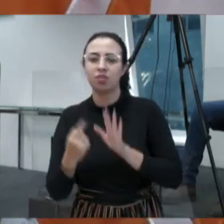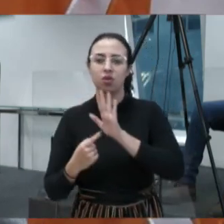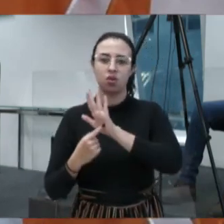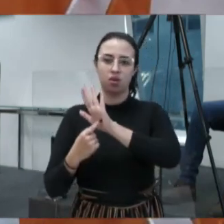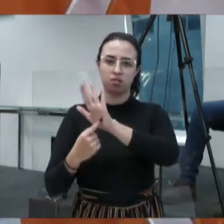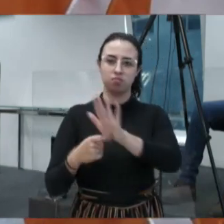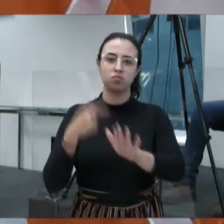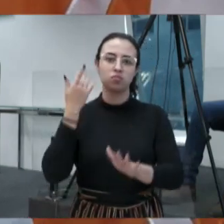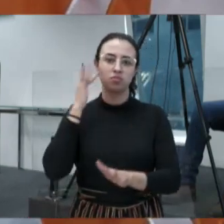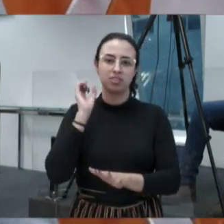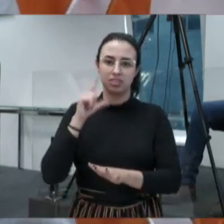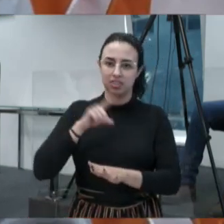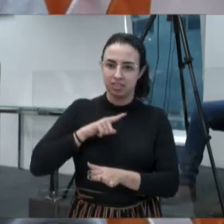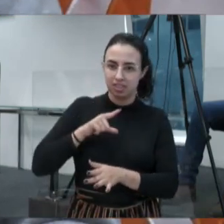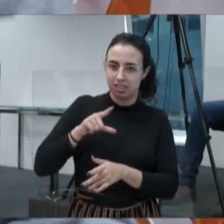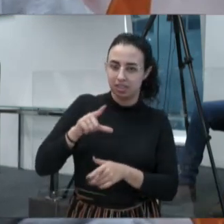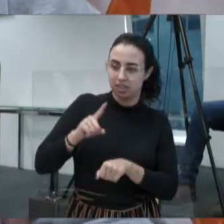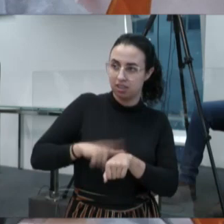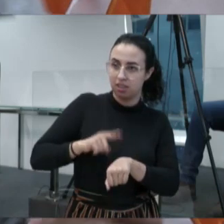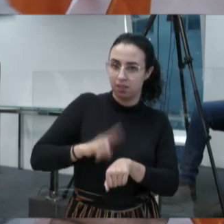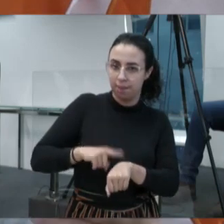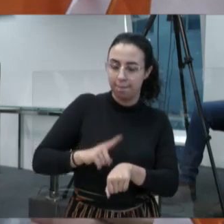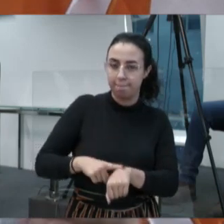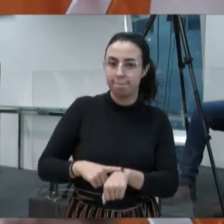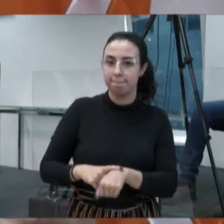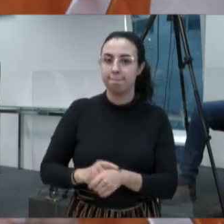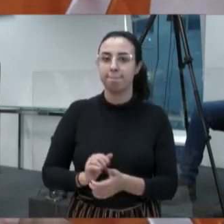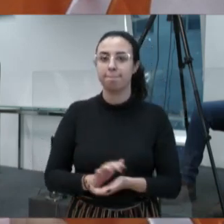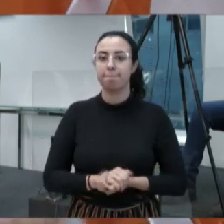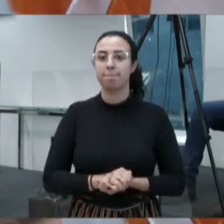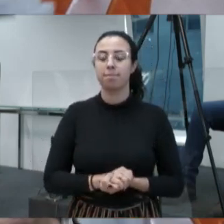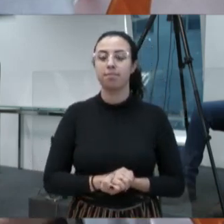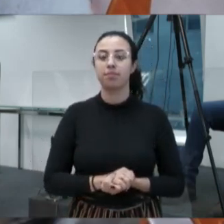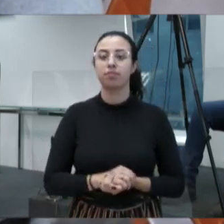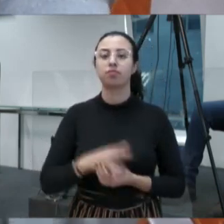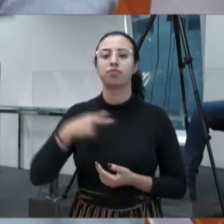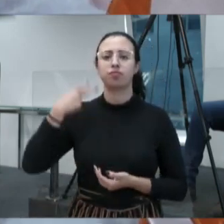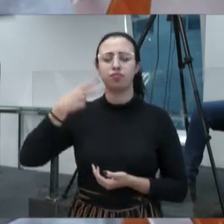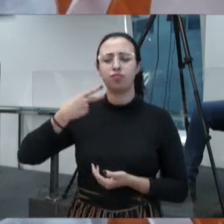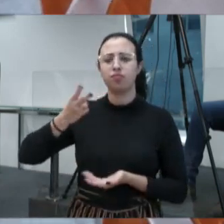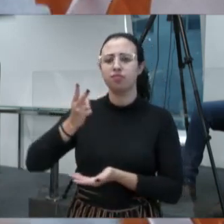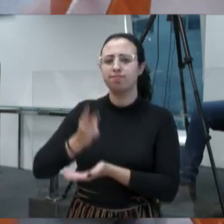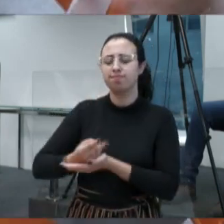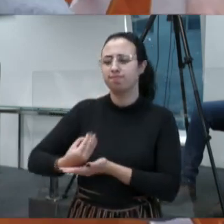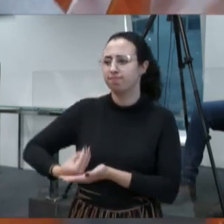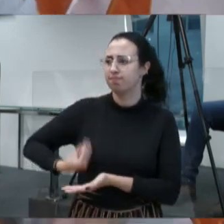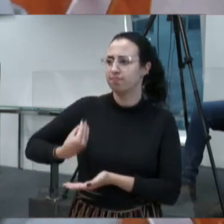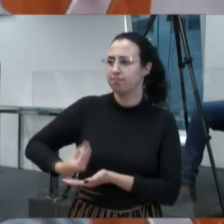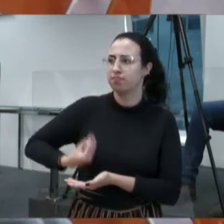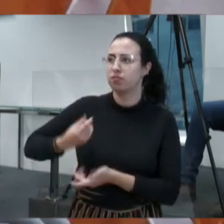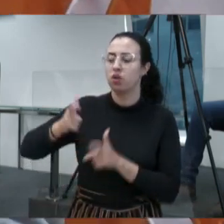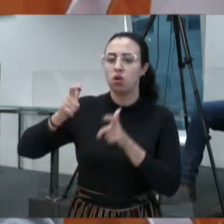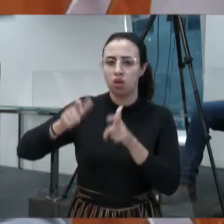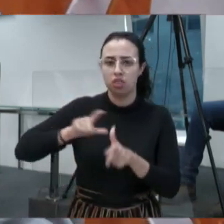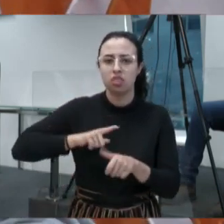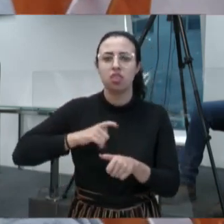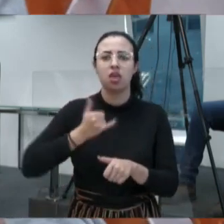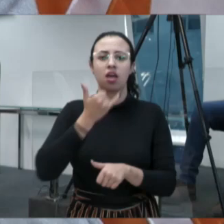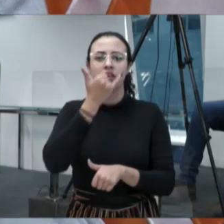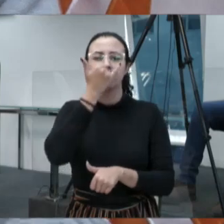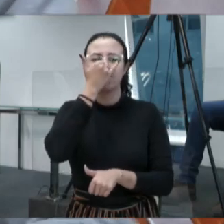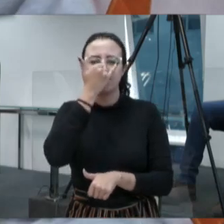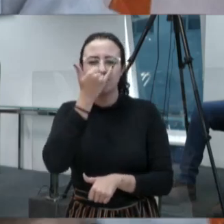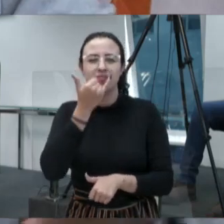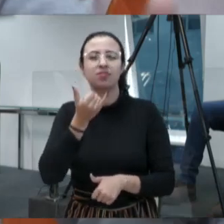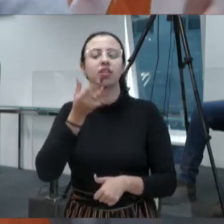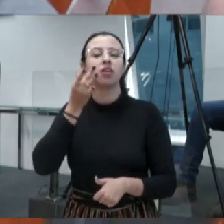Carlos Odorel, por favor, tiver as imagens ainda para colocar para nós, onde esse vereador sempre está presente no local onde teve o acidente,